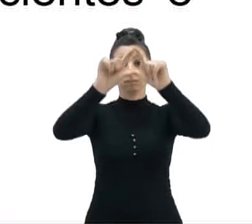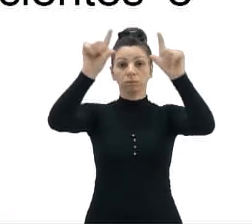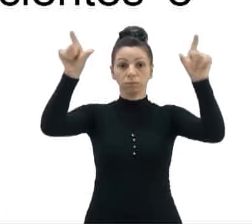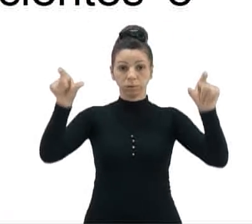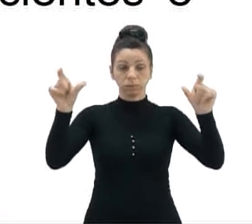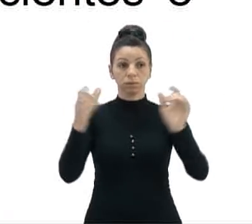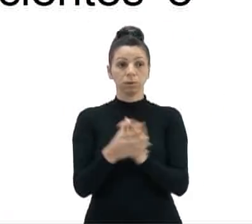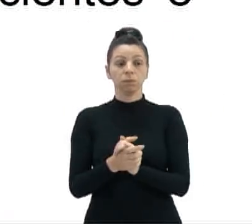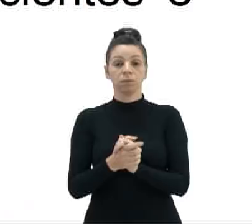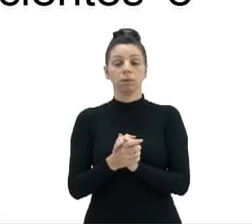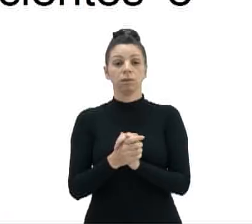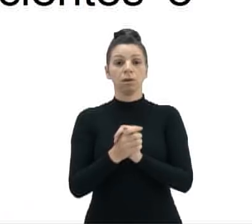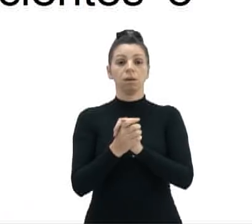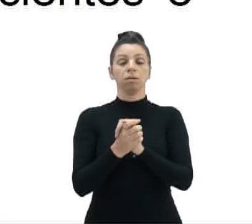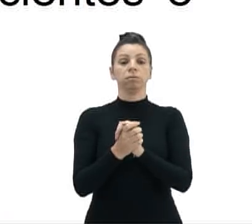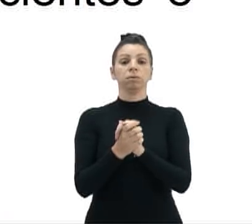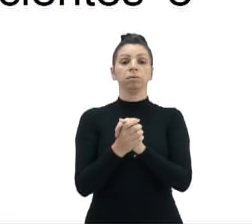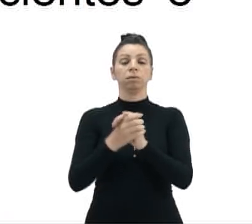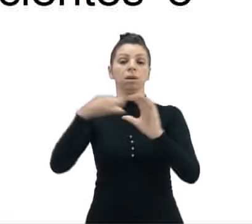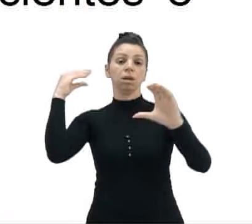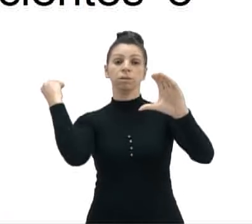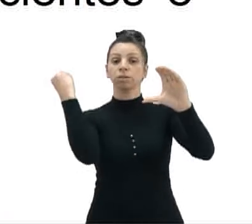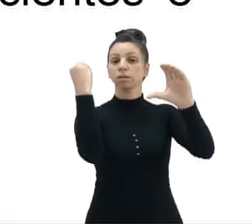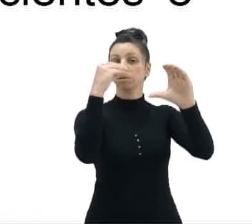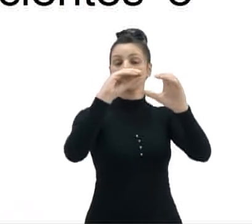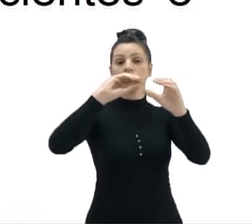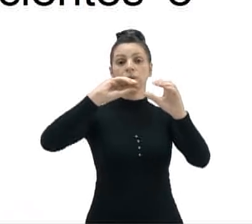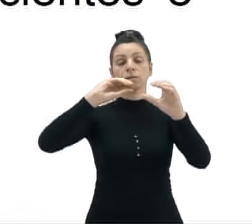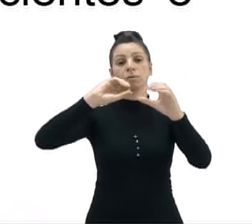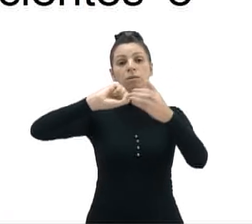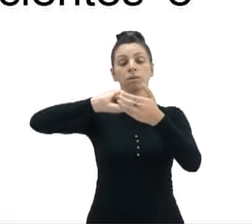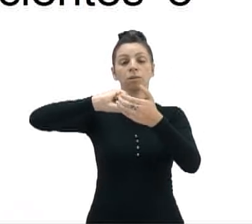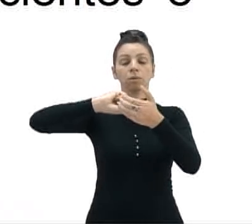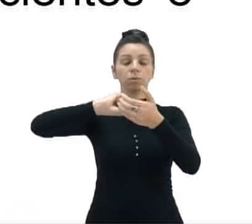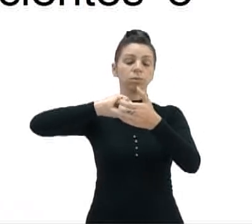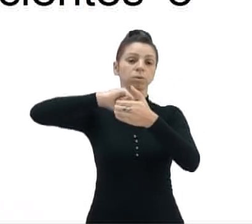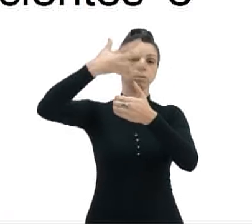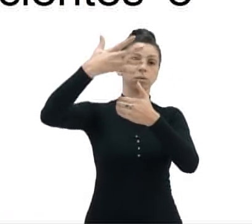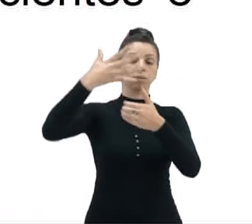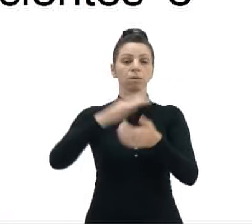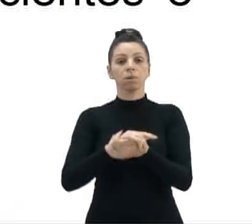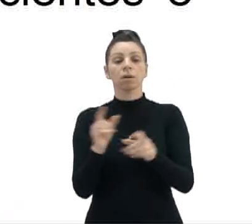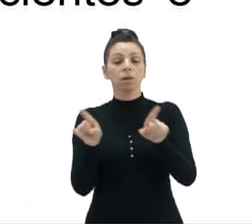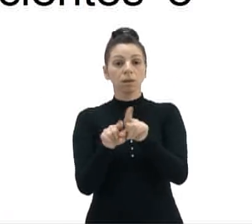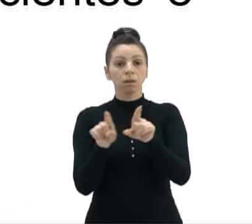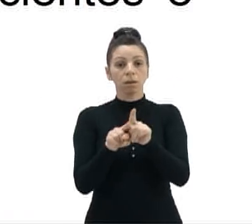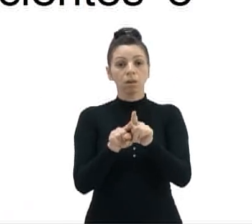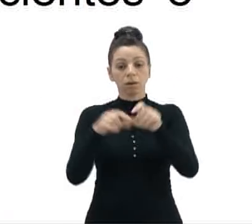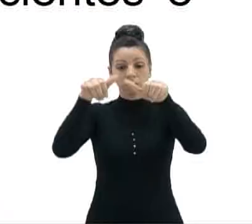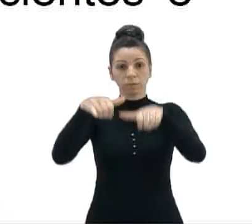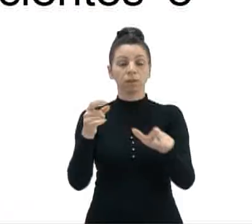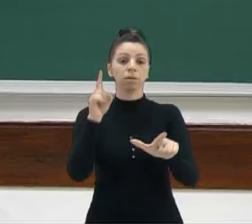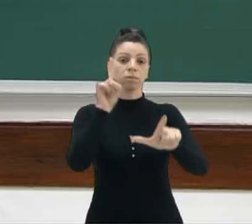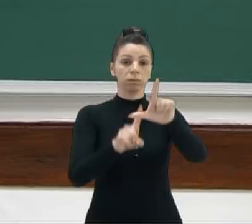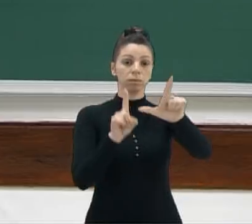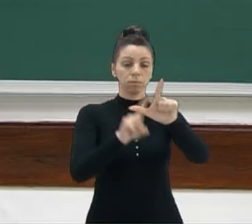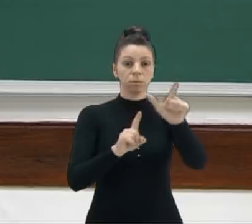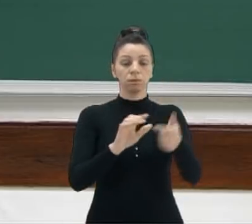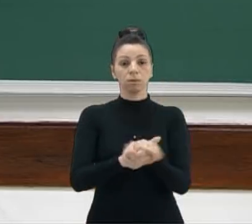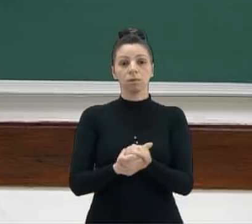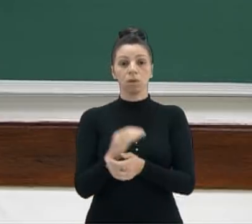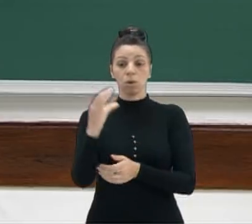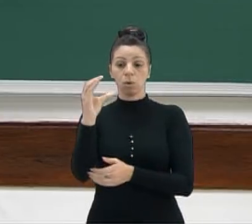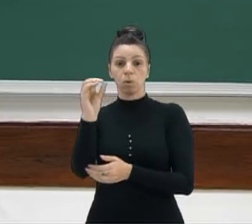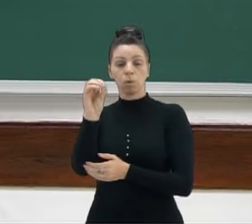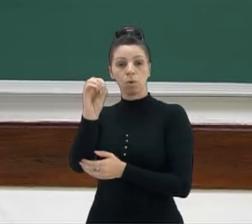os coeficientes e mantendo a parte literal. Então, como nós já sabemos o que é coeficiente